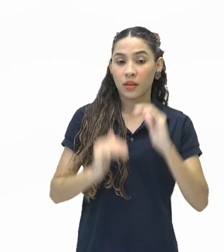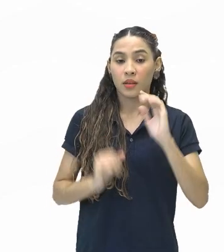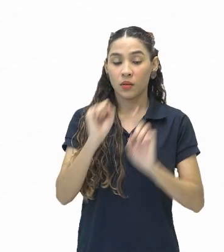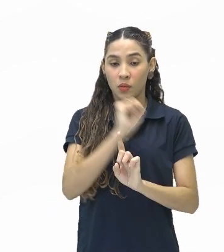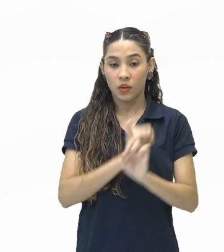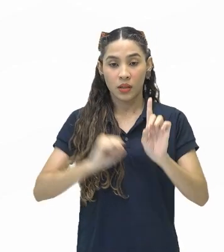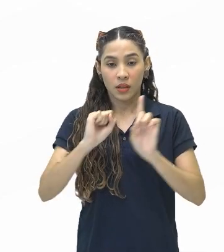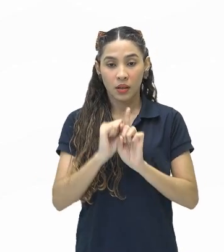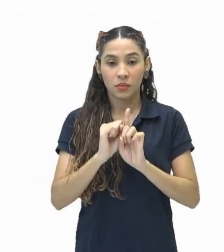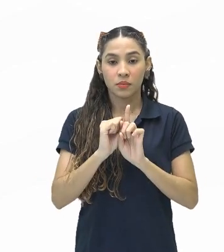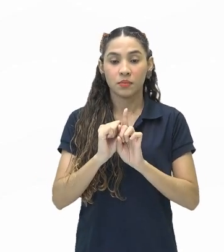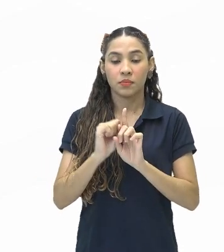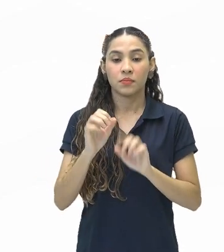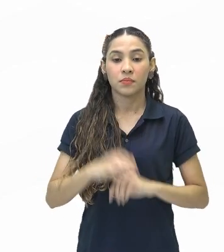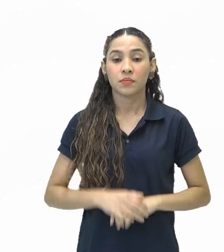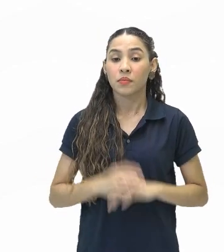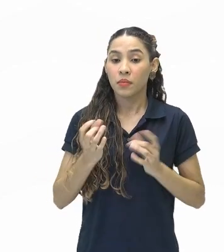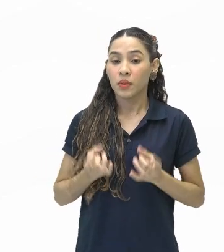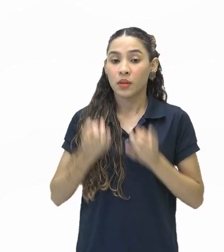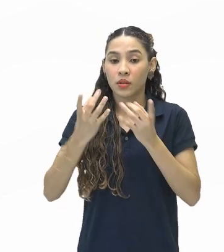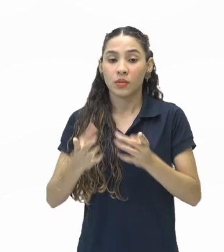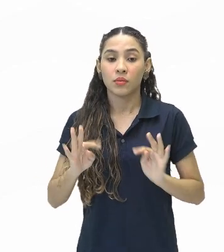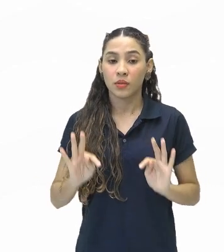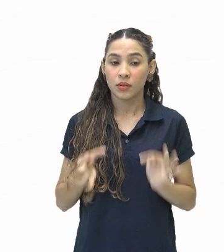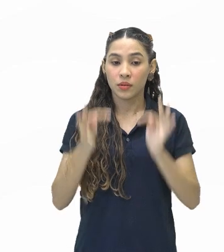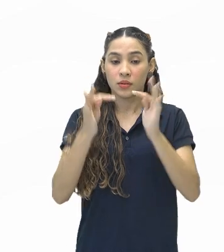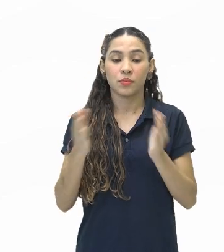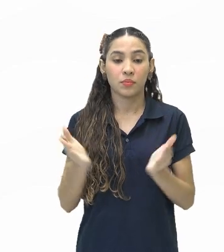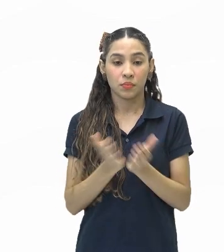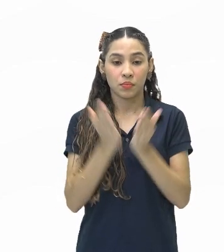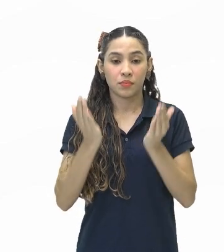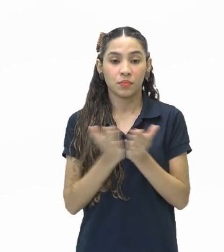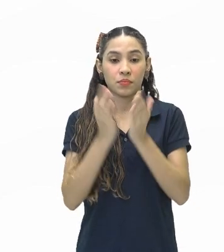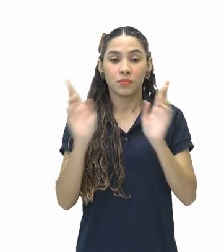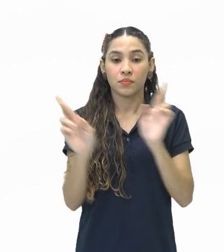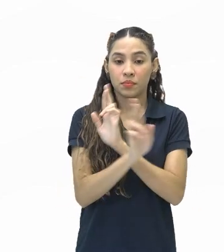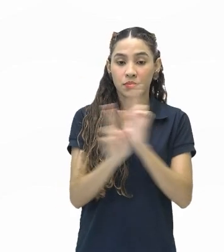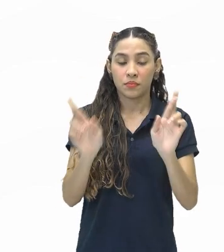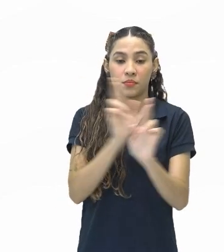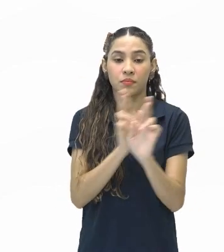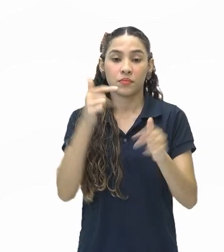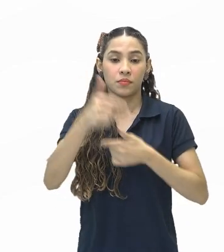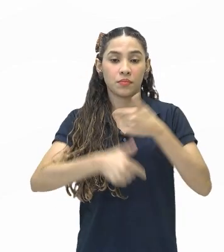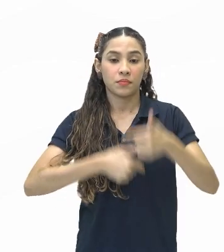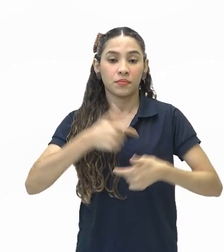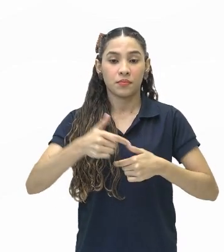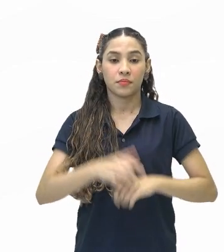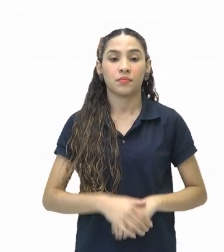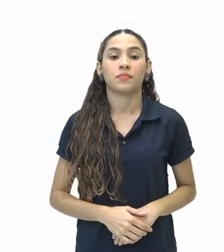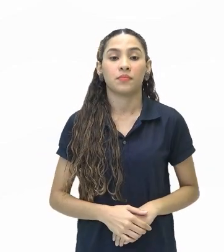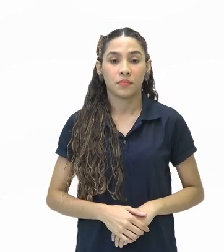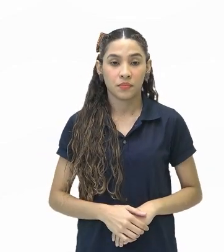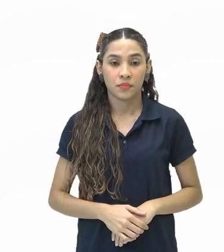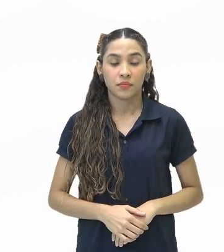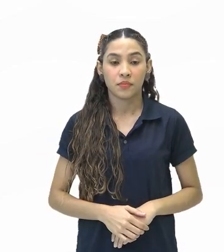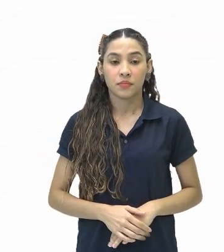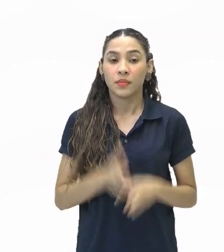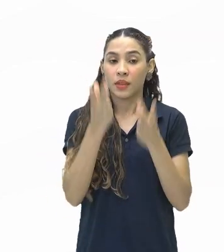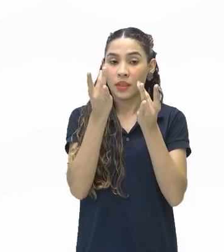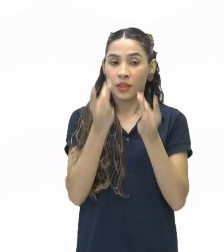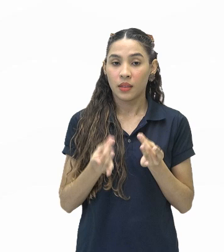Desigualdade social, exclusão digital e precarização das relações de trabalho. E o